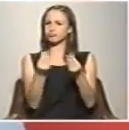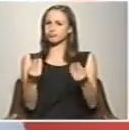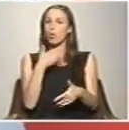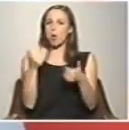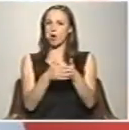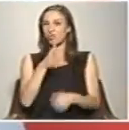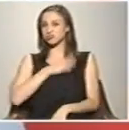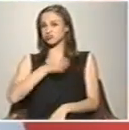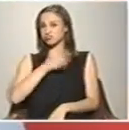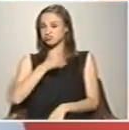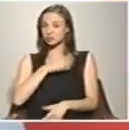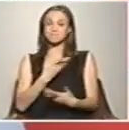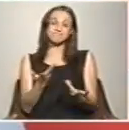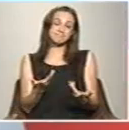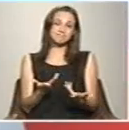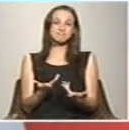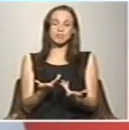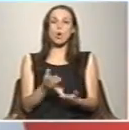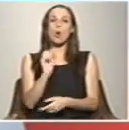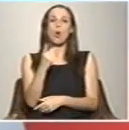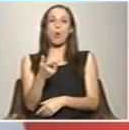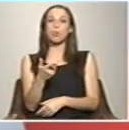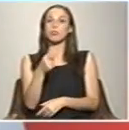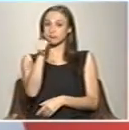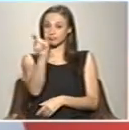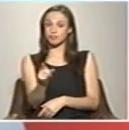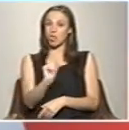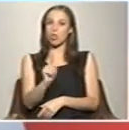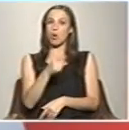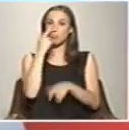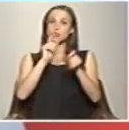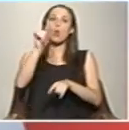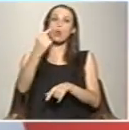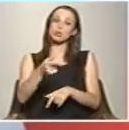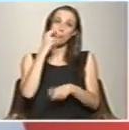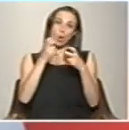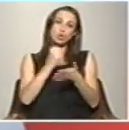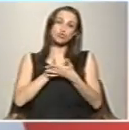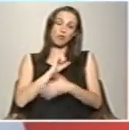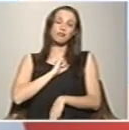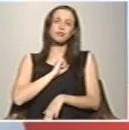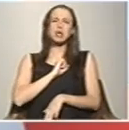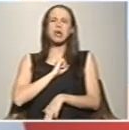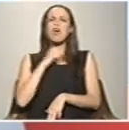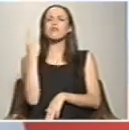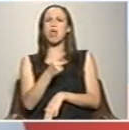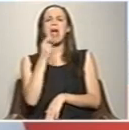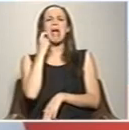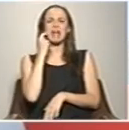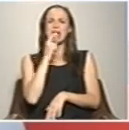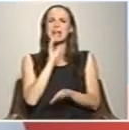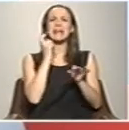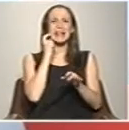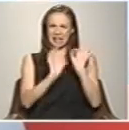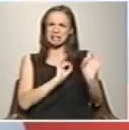ou que, não sendo eles diretamente, outras pessoas que procuram a nossa ajuda. Quem exerce essa violência? Pessoas próximas, as pessoas que são cuidadoras, em